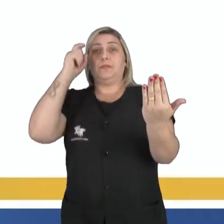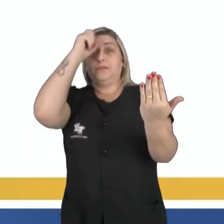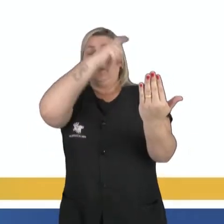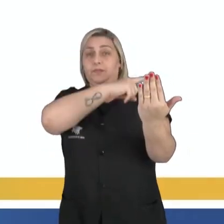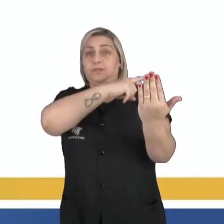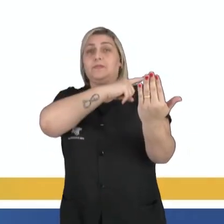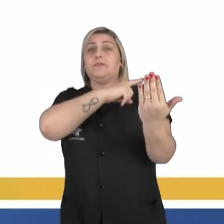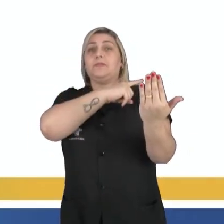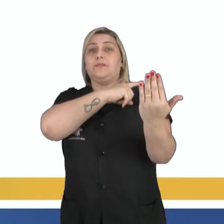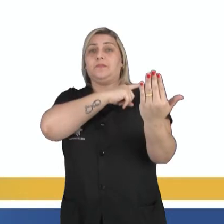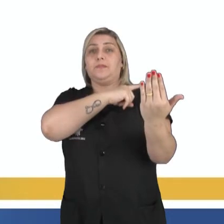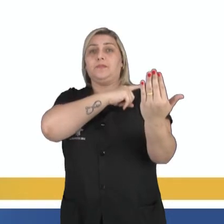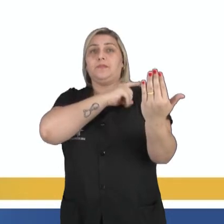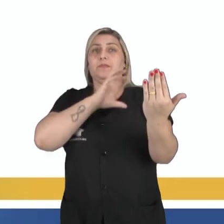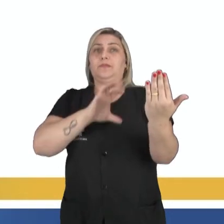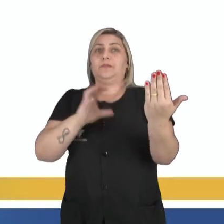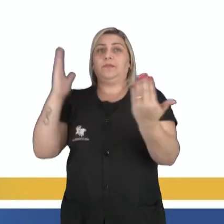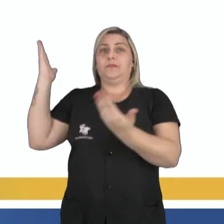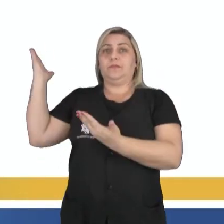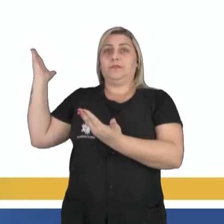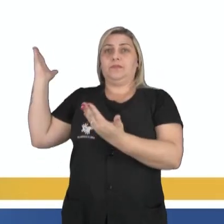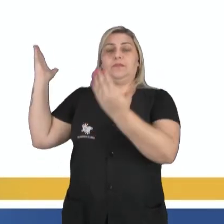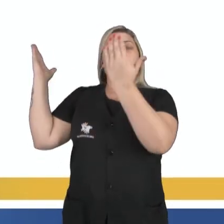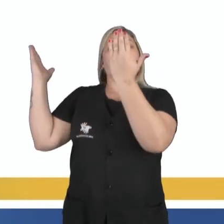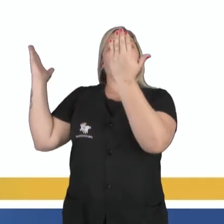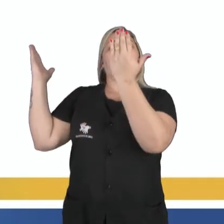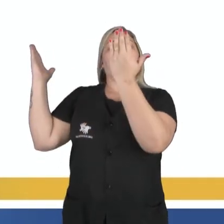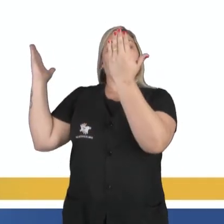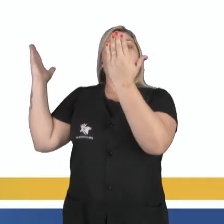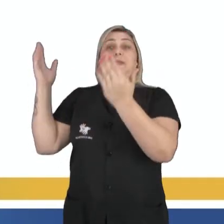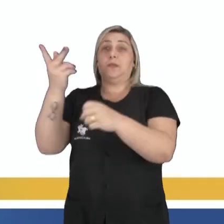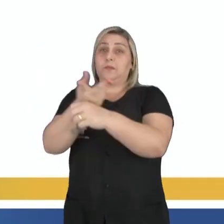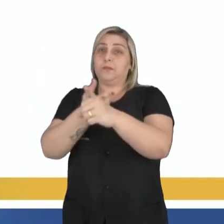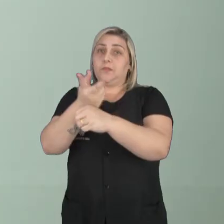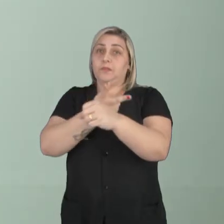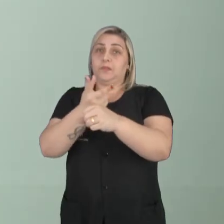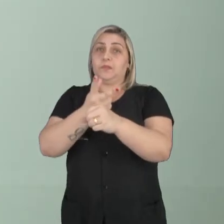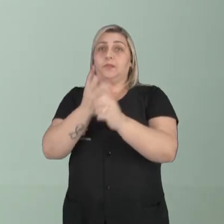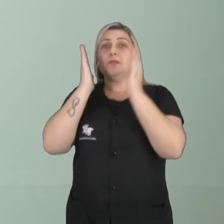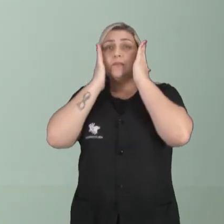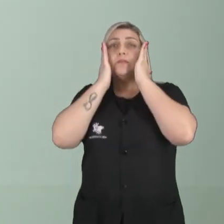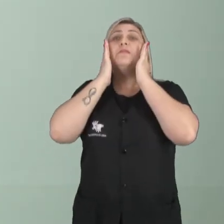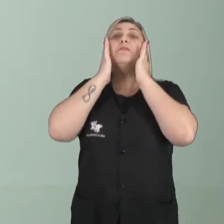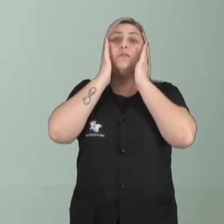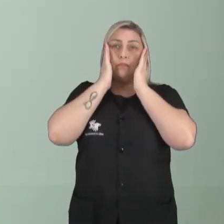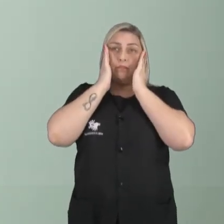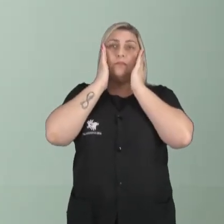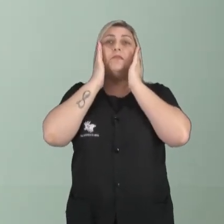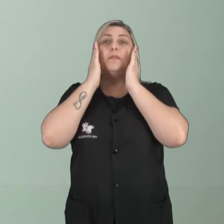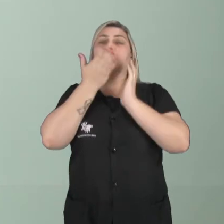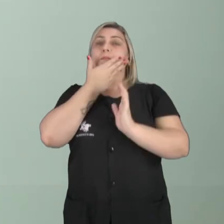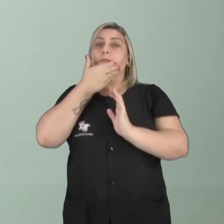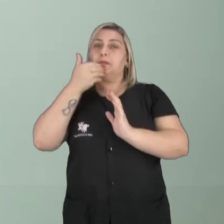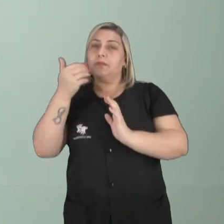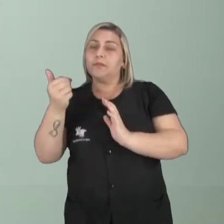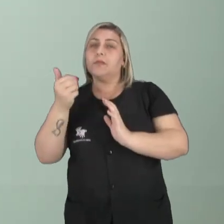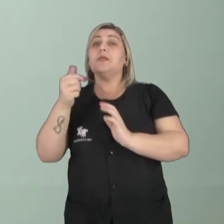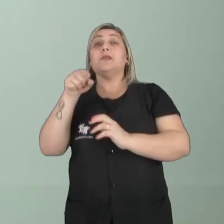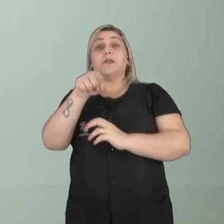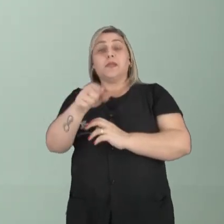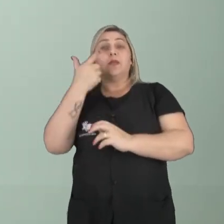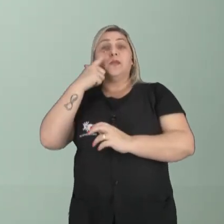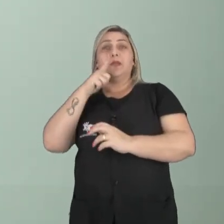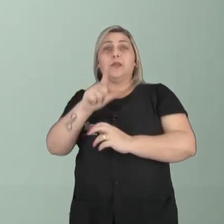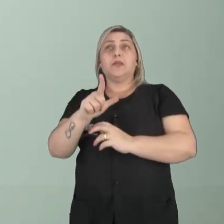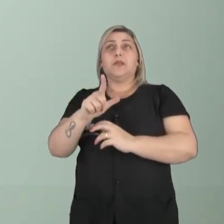dificilmente você vai ficar com um celular desse jeito no rosto, não é verdade? Então você vai procurar uma inclinação melhor, e até o ponto de você